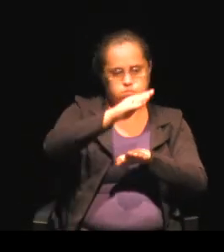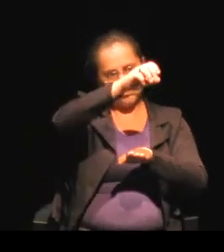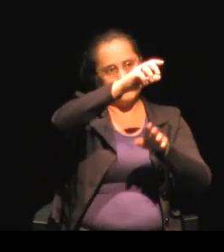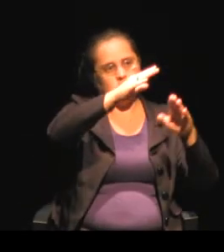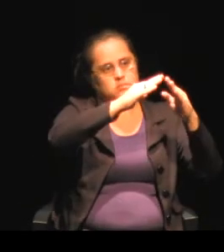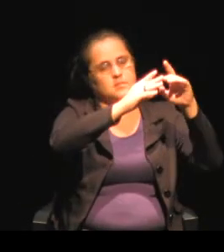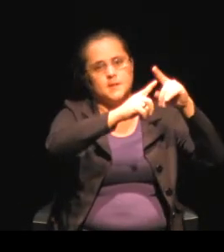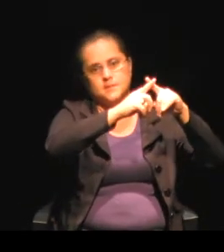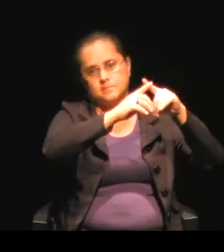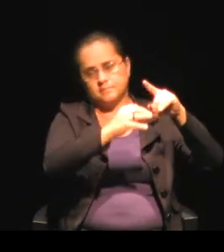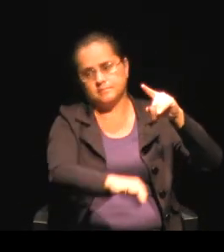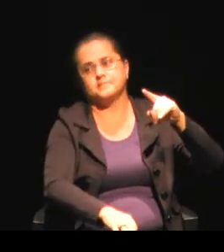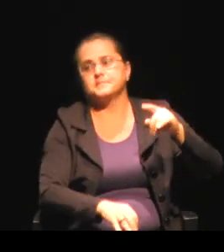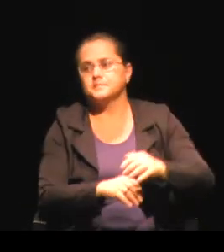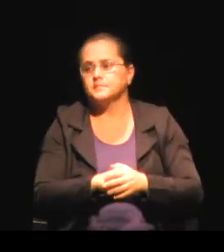Em